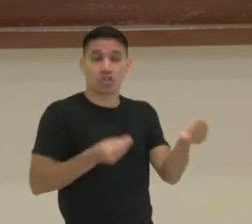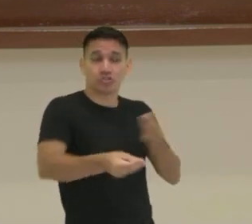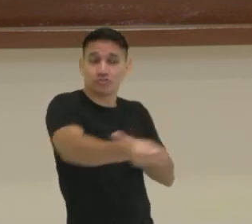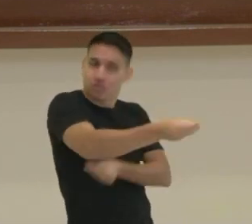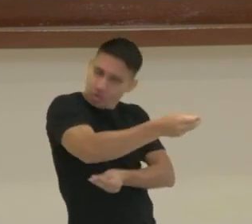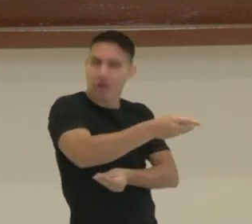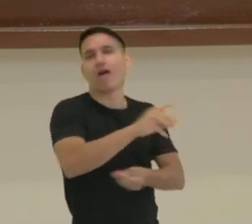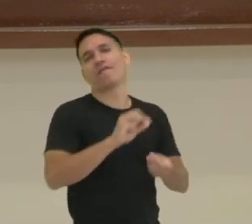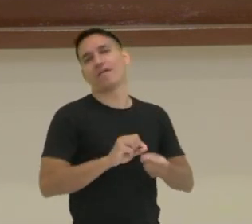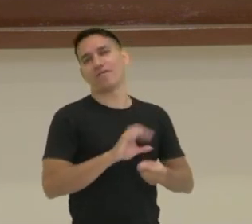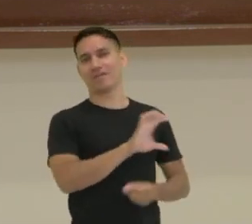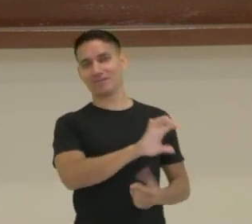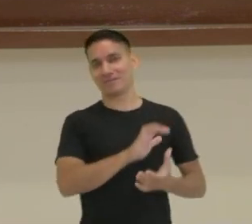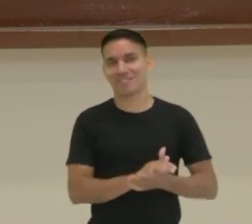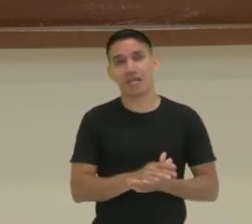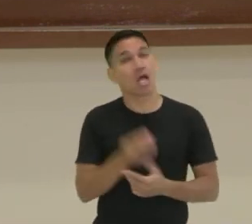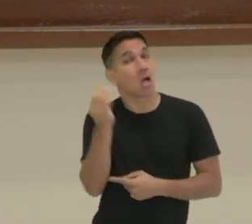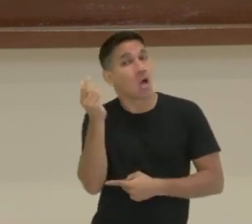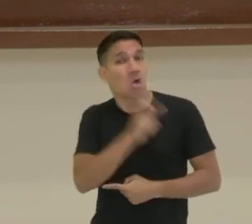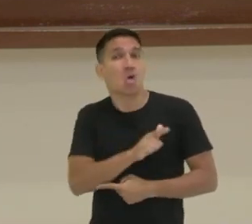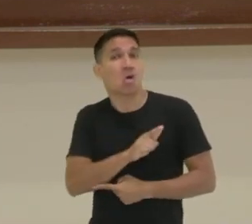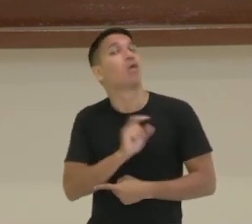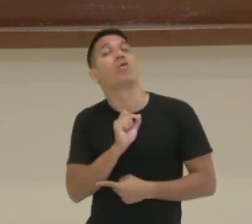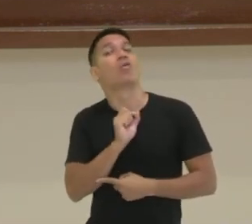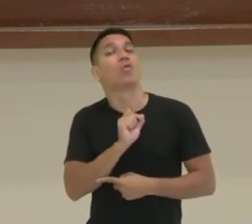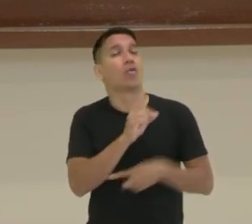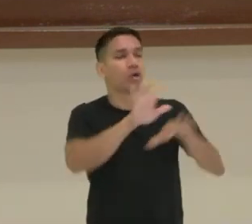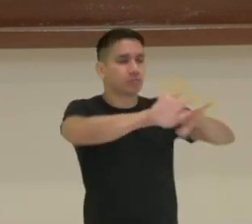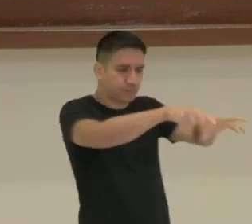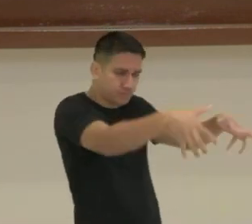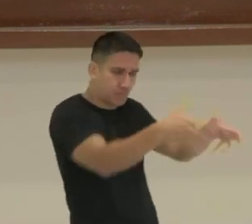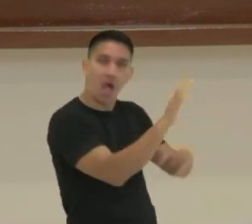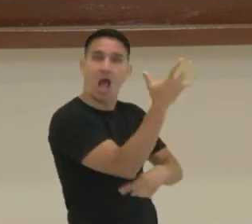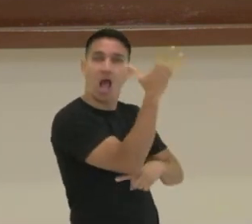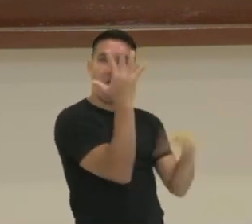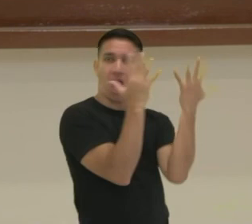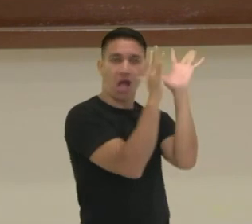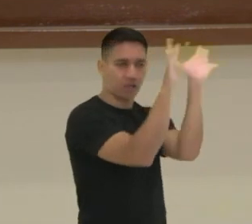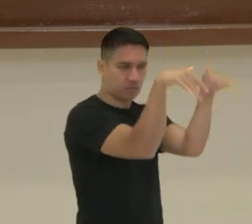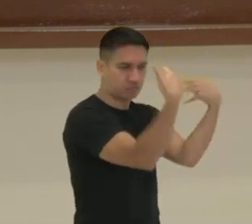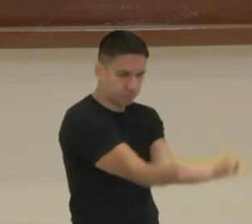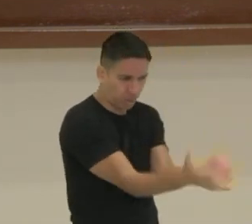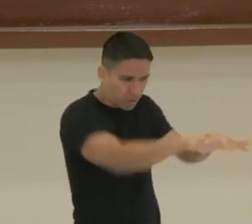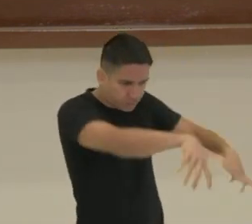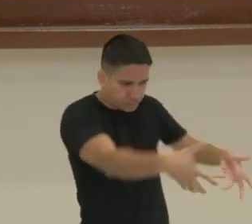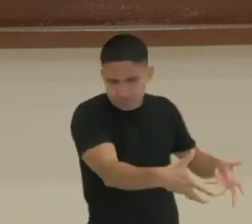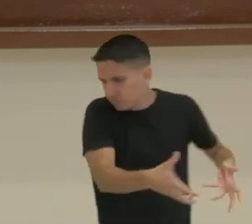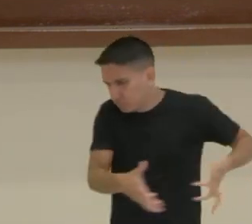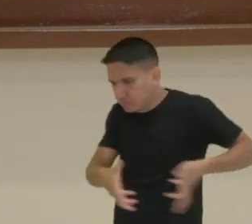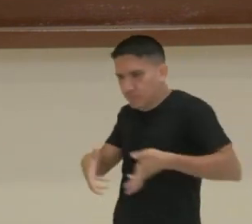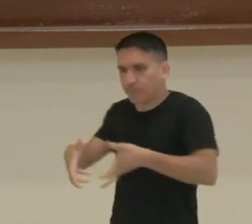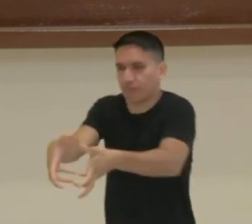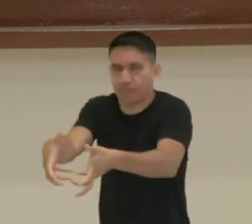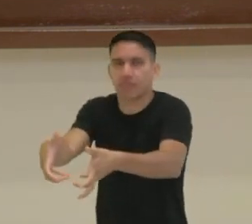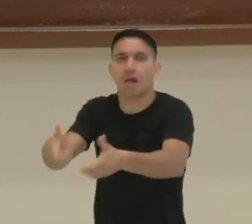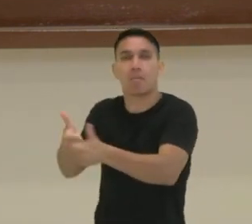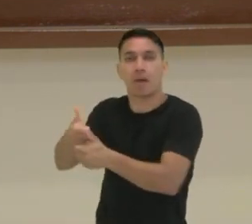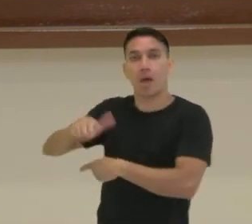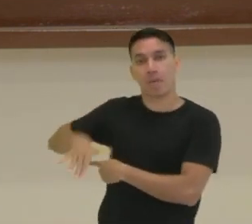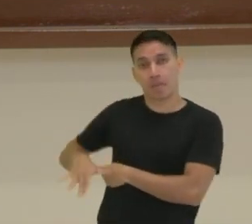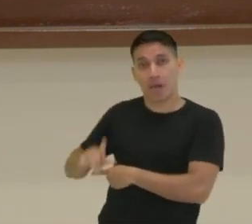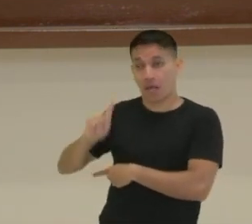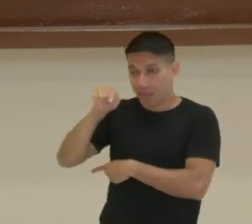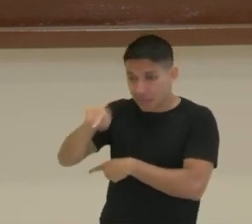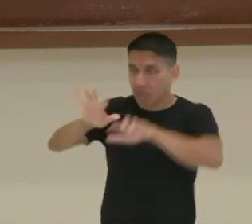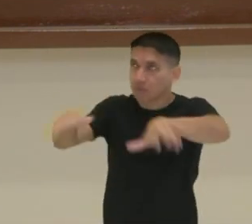Usaram o escambo para conseguir trazer o pau-brasil até o litoral e do litoral eles levavam para a Europa. Por que